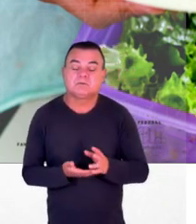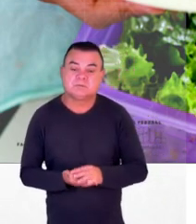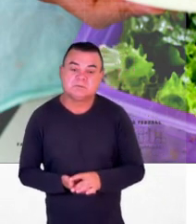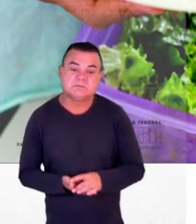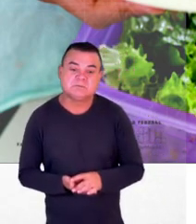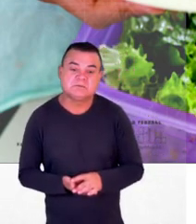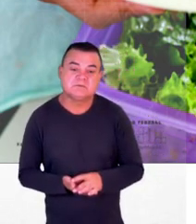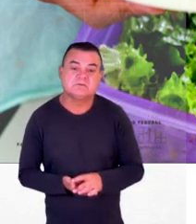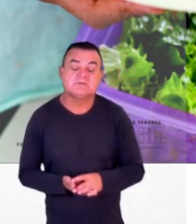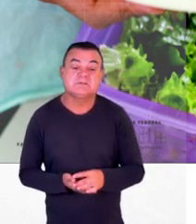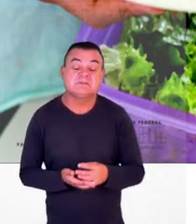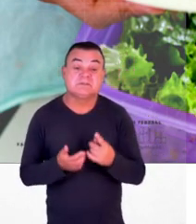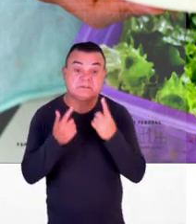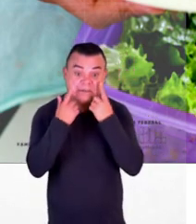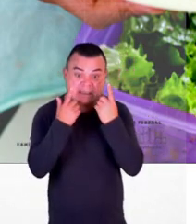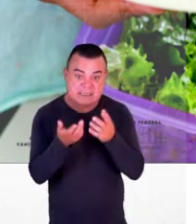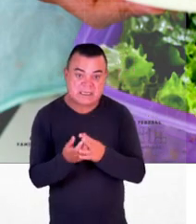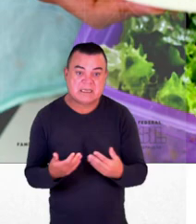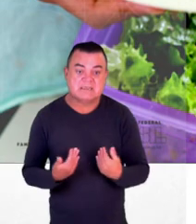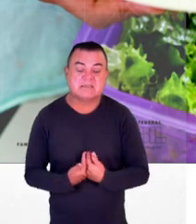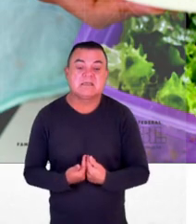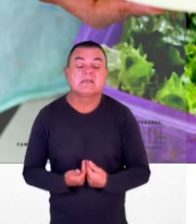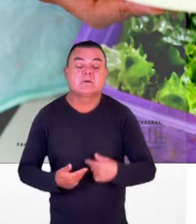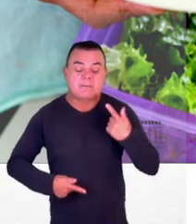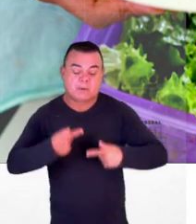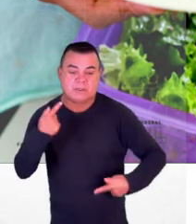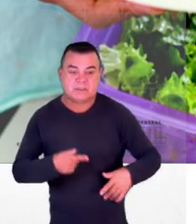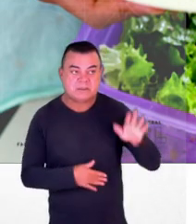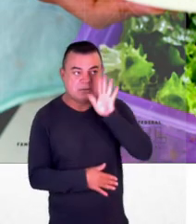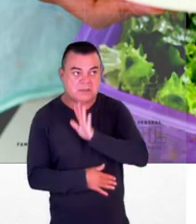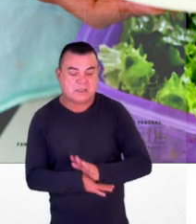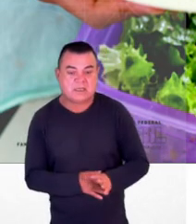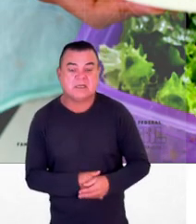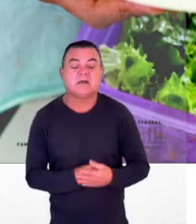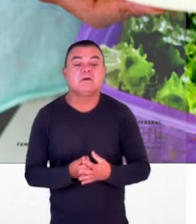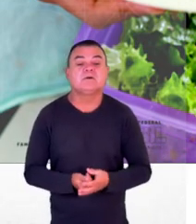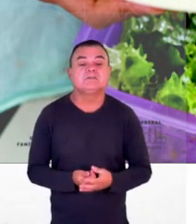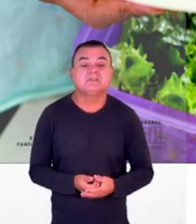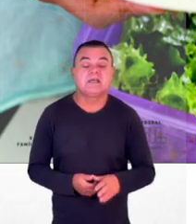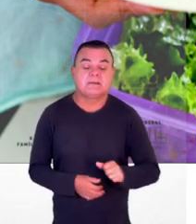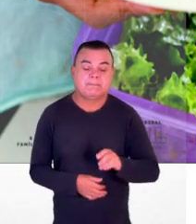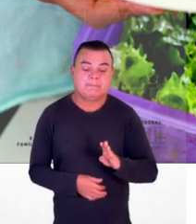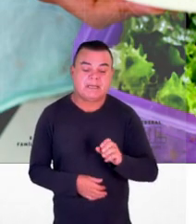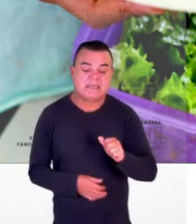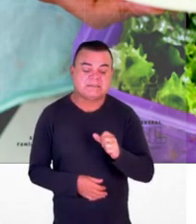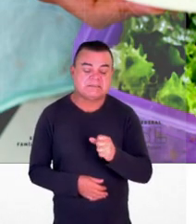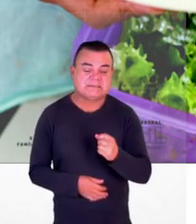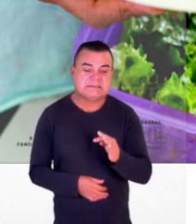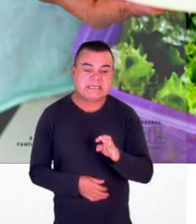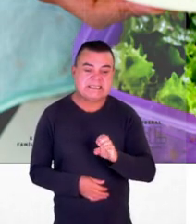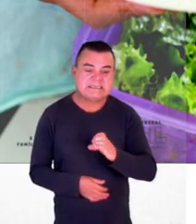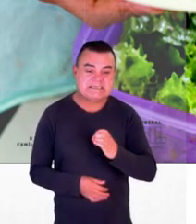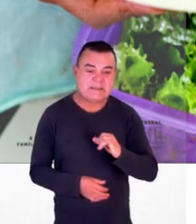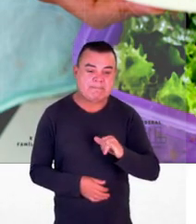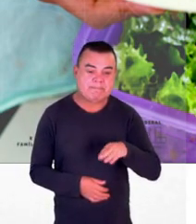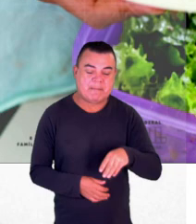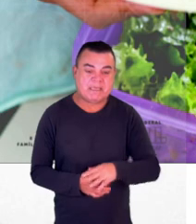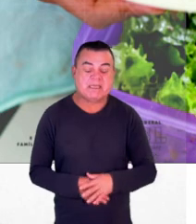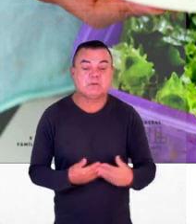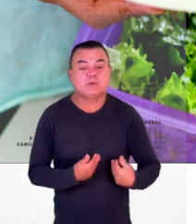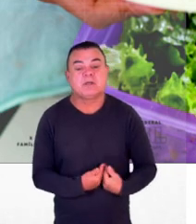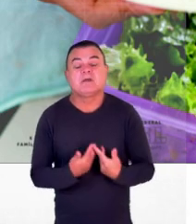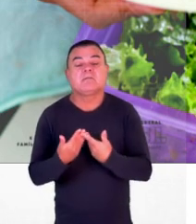também já em curso como por exemplo a política nacional de abastecimento alimentar para garantir alimentação eh controle de preços